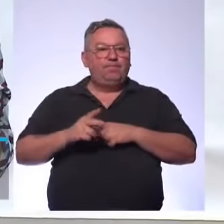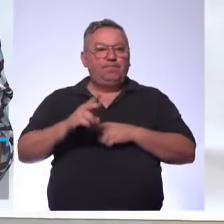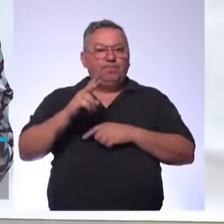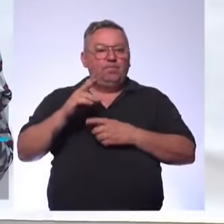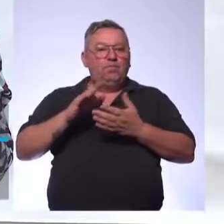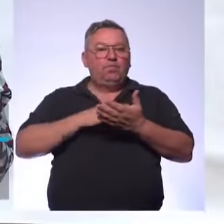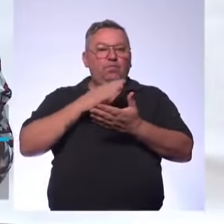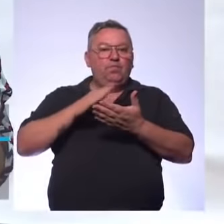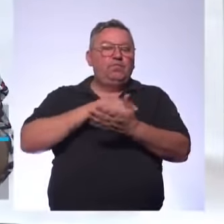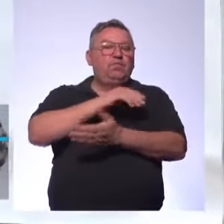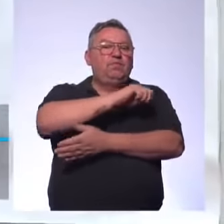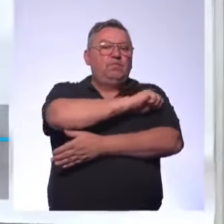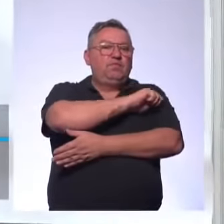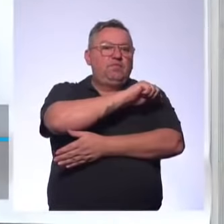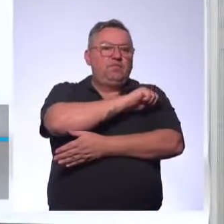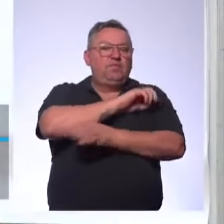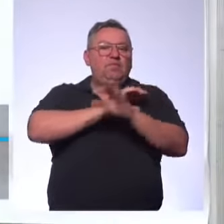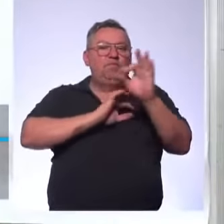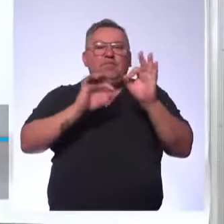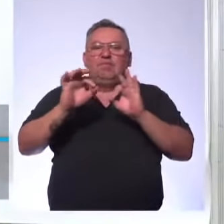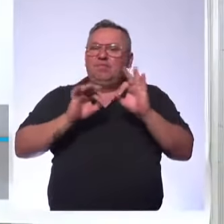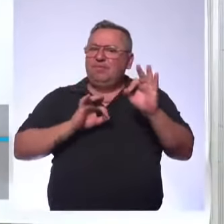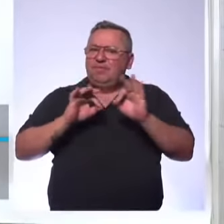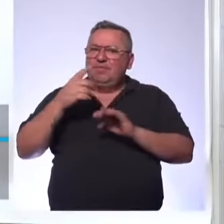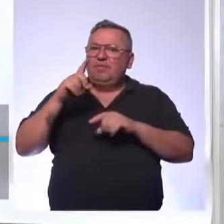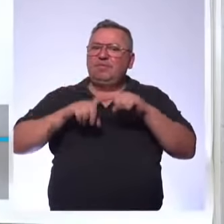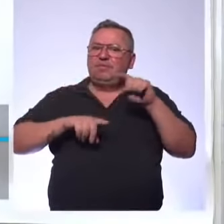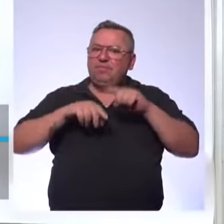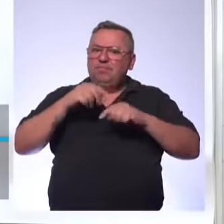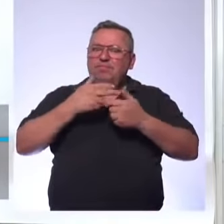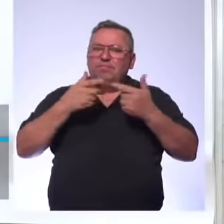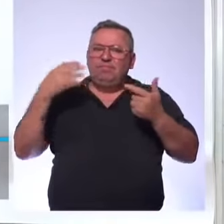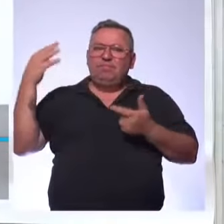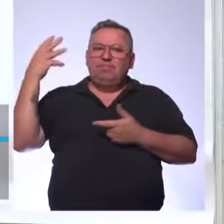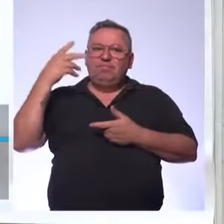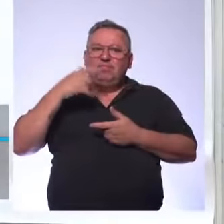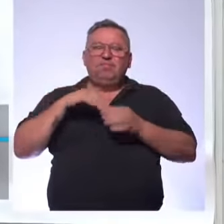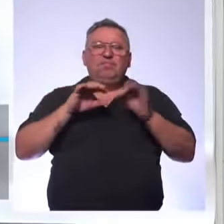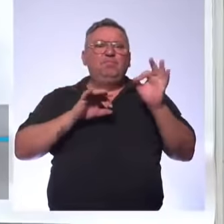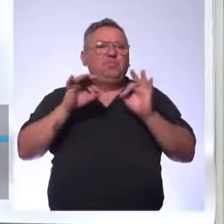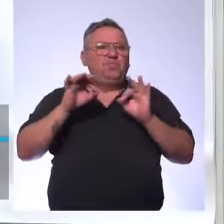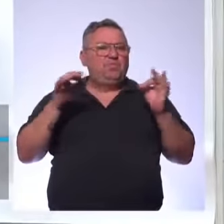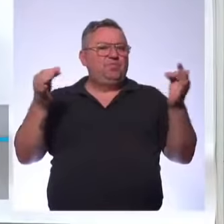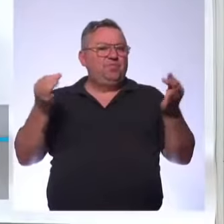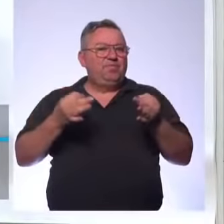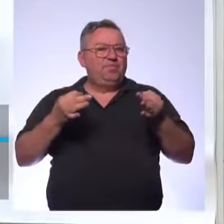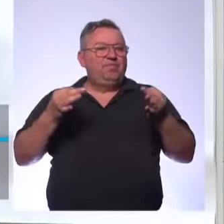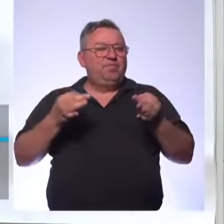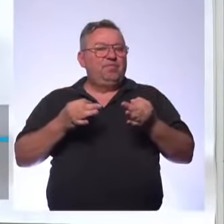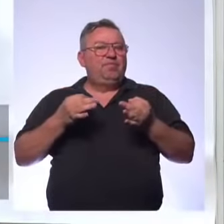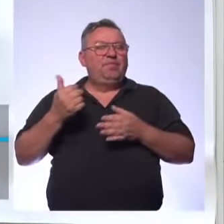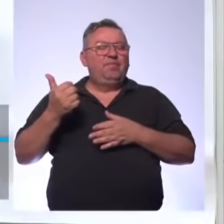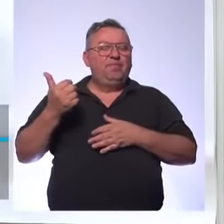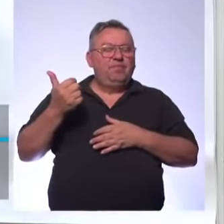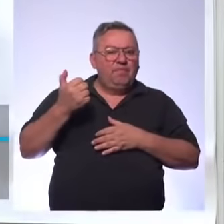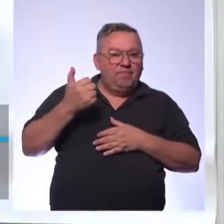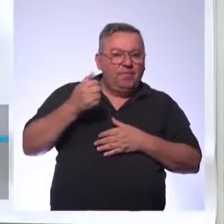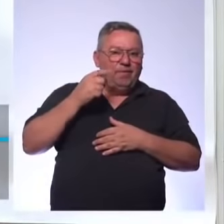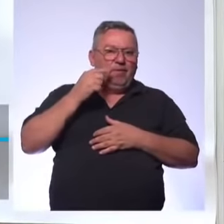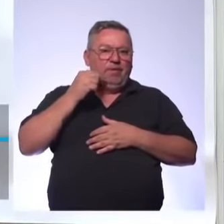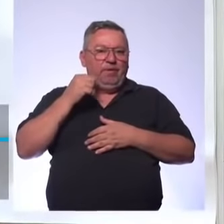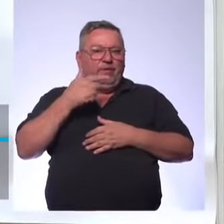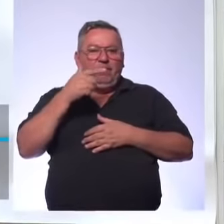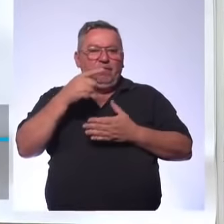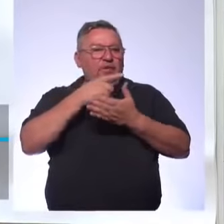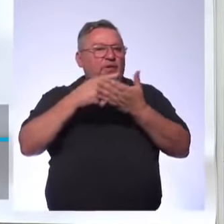o caderno do aluno, né? Organiza lá o seu material bonitinho, deixa organizado, seu lápis, seu caderno. Não tem